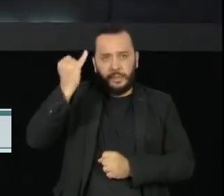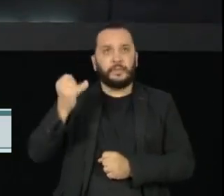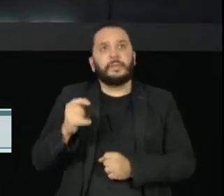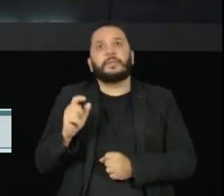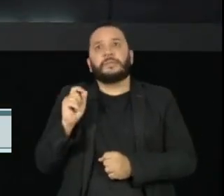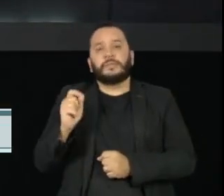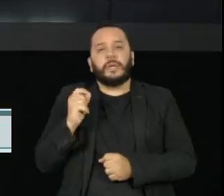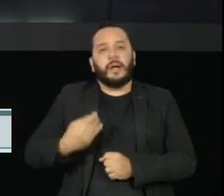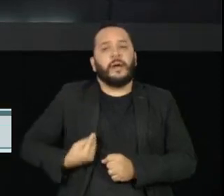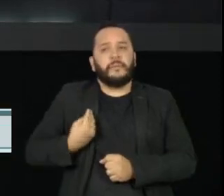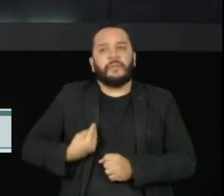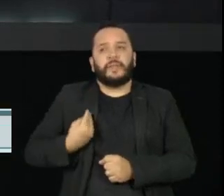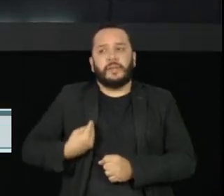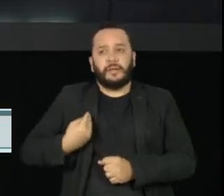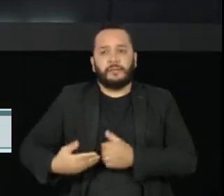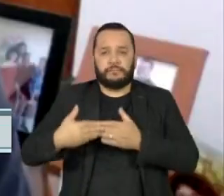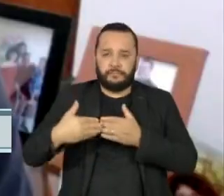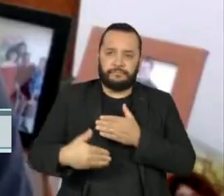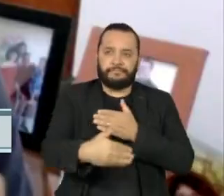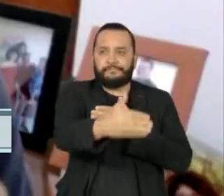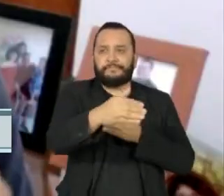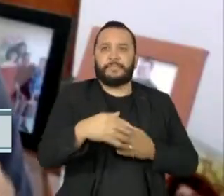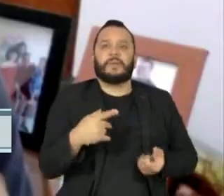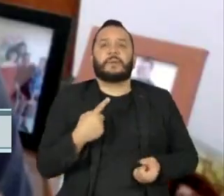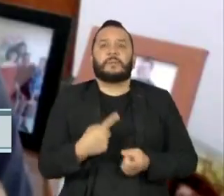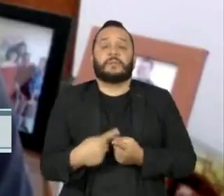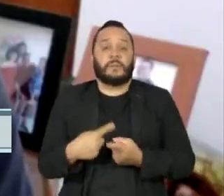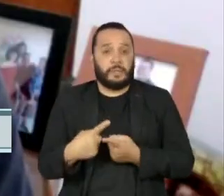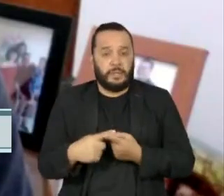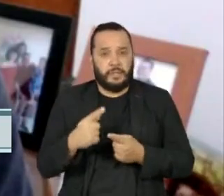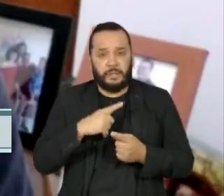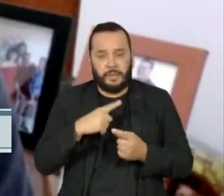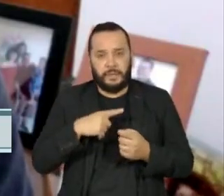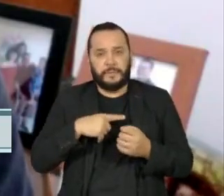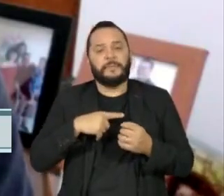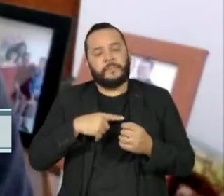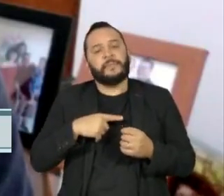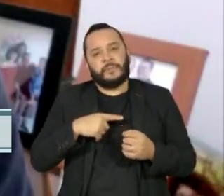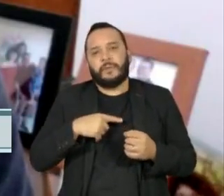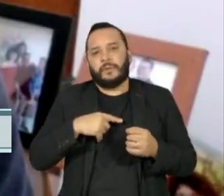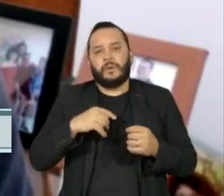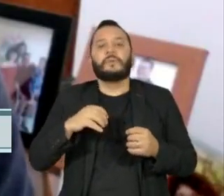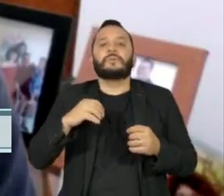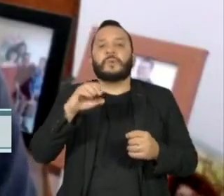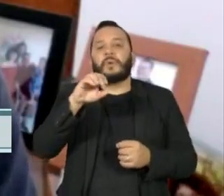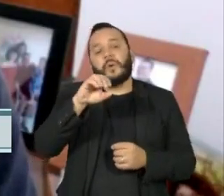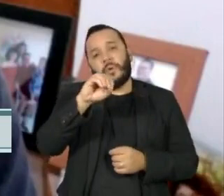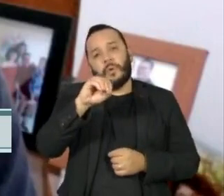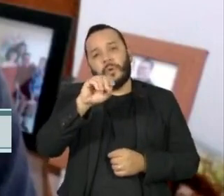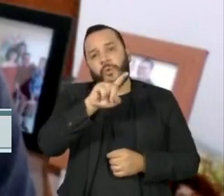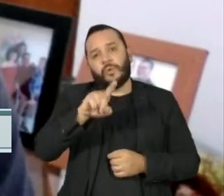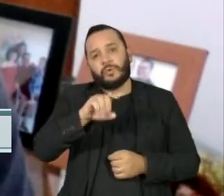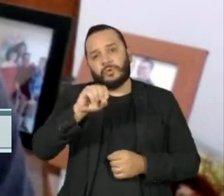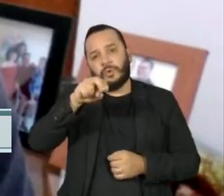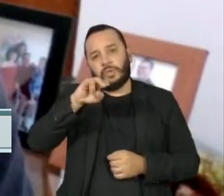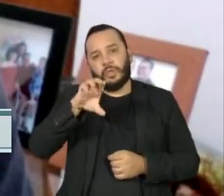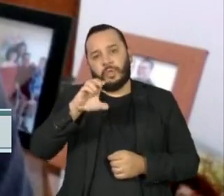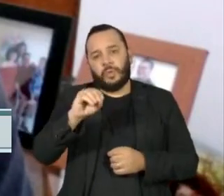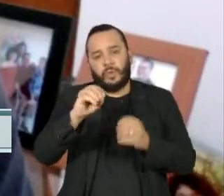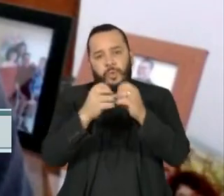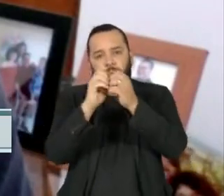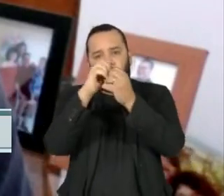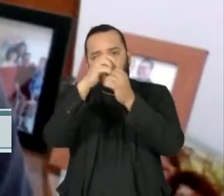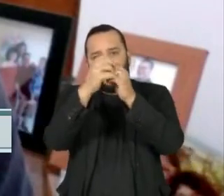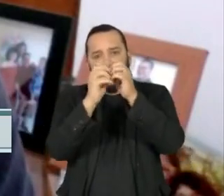posterior da vida porque basicamente a molécula de ozônio ela é capaz de absorver uma fração muito